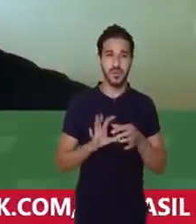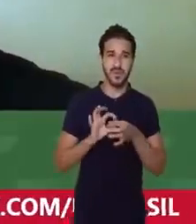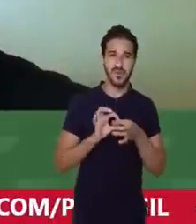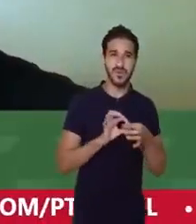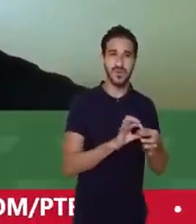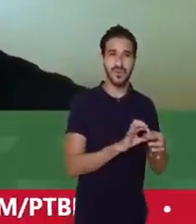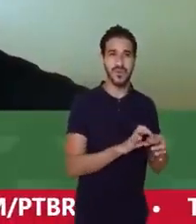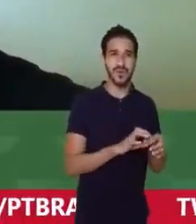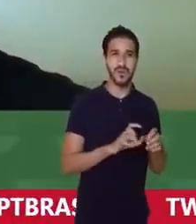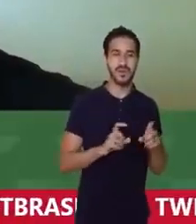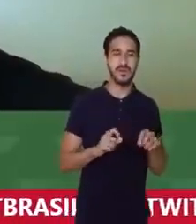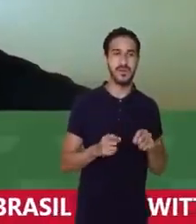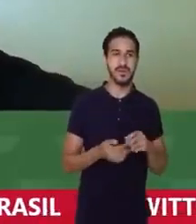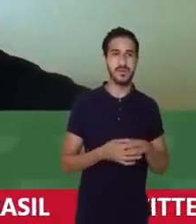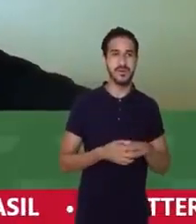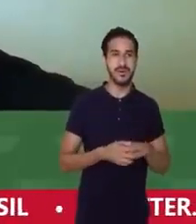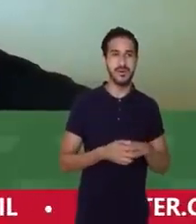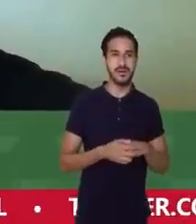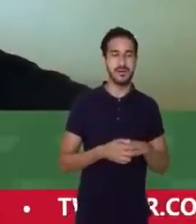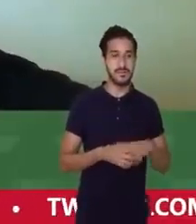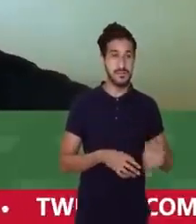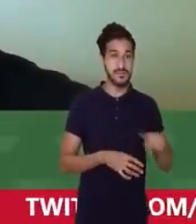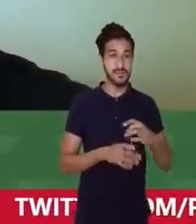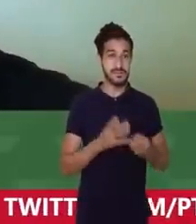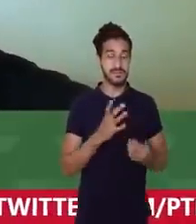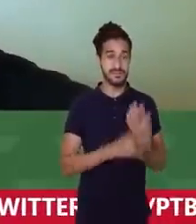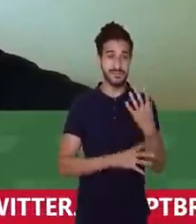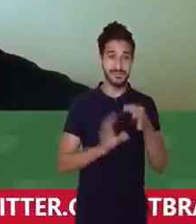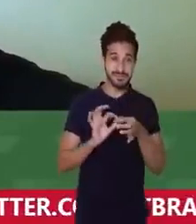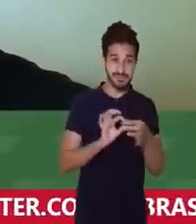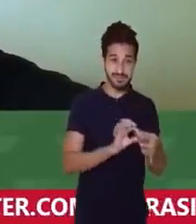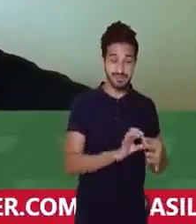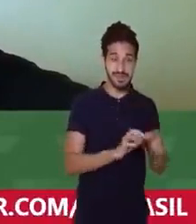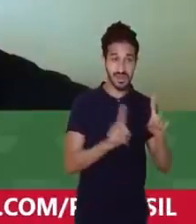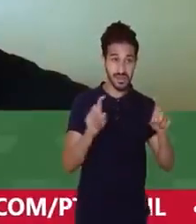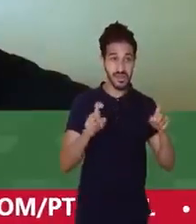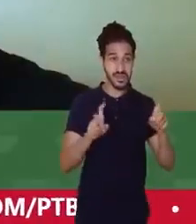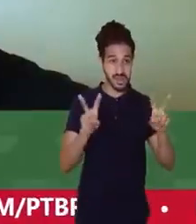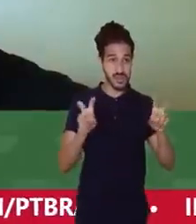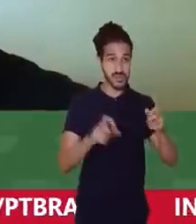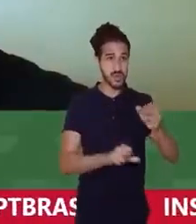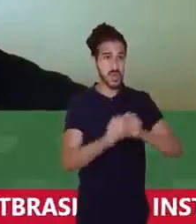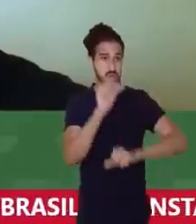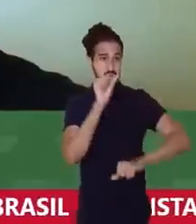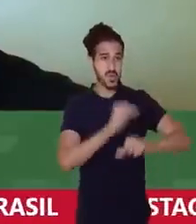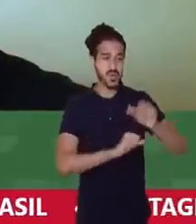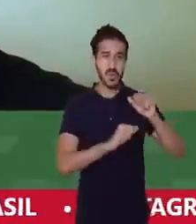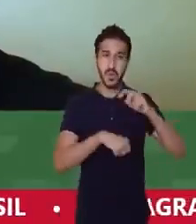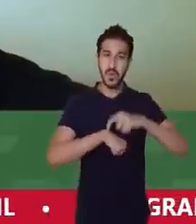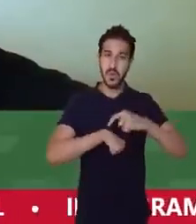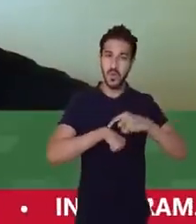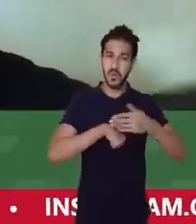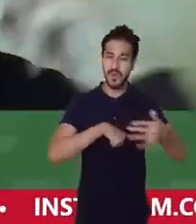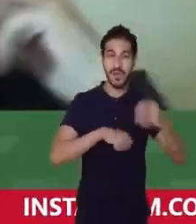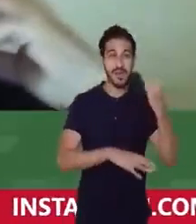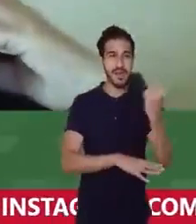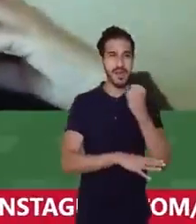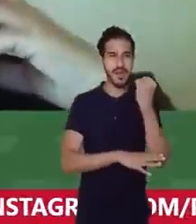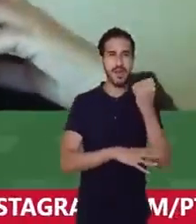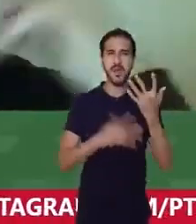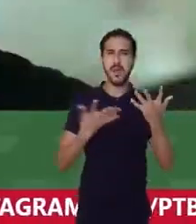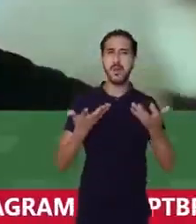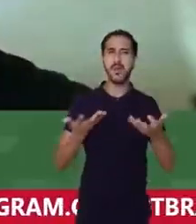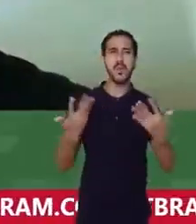situação que criaram essa situação e ela se transformou num momento muito grave. E qual foi